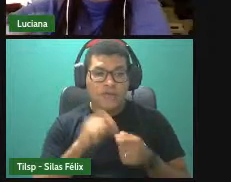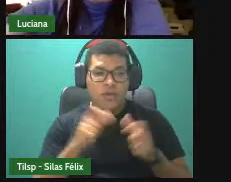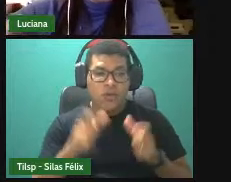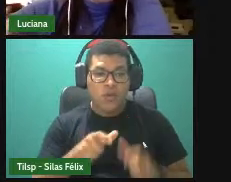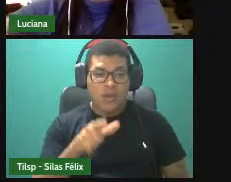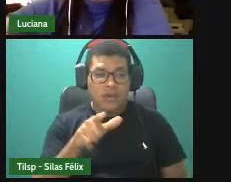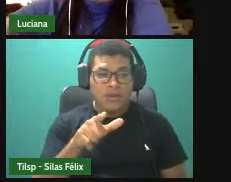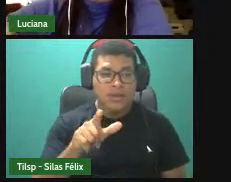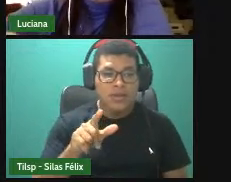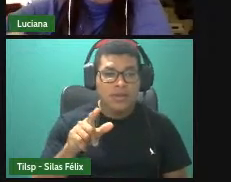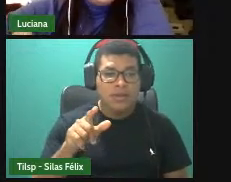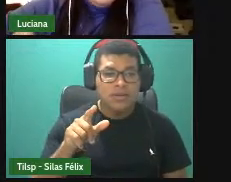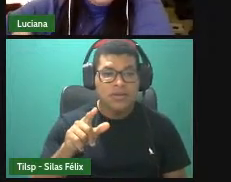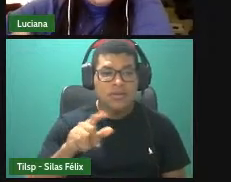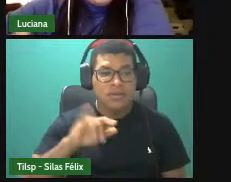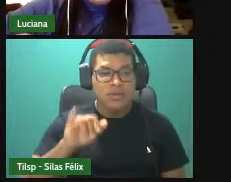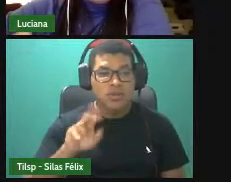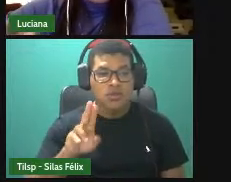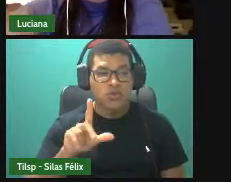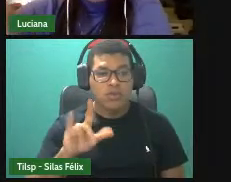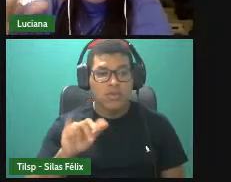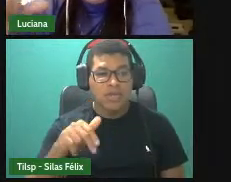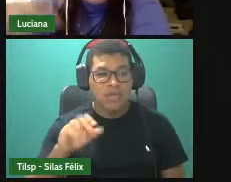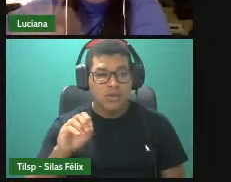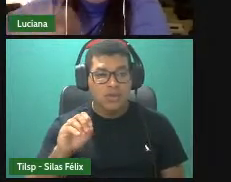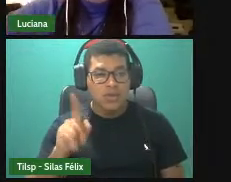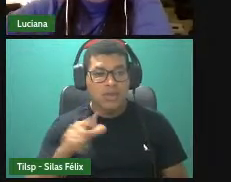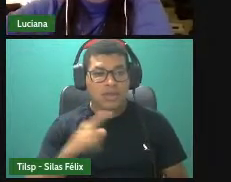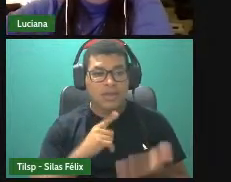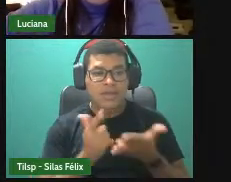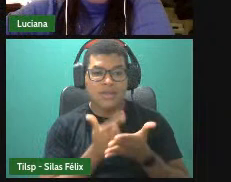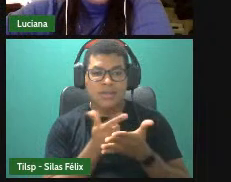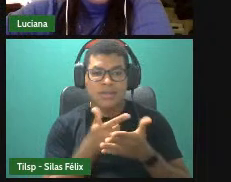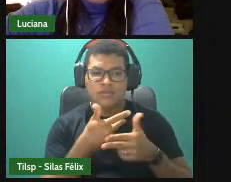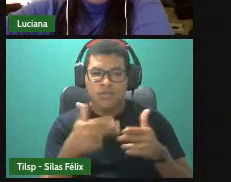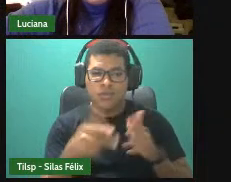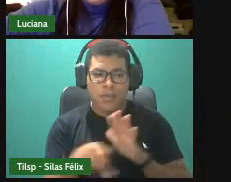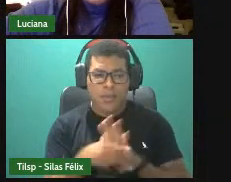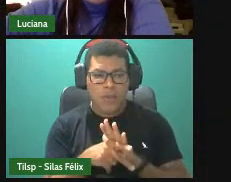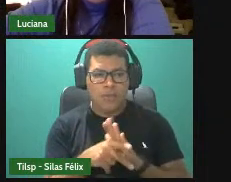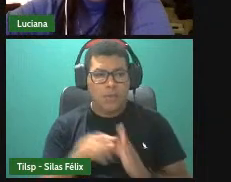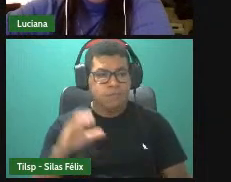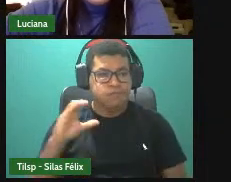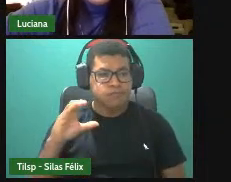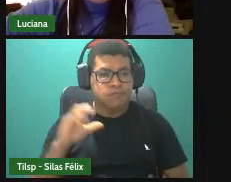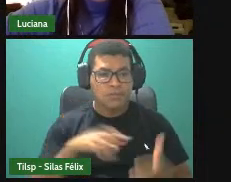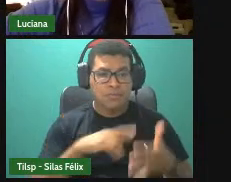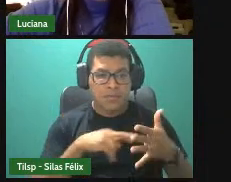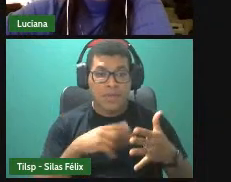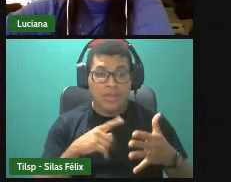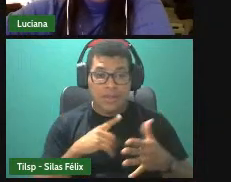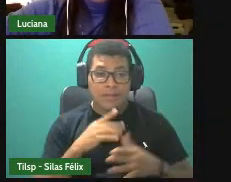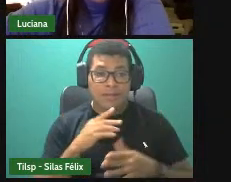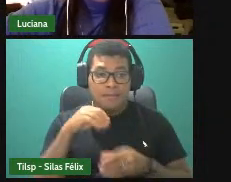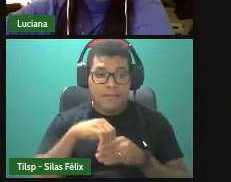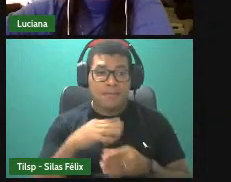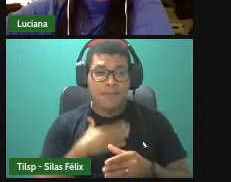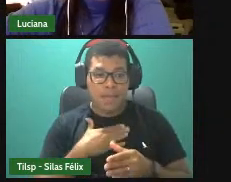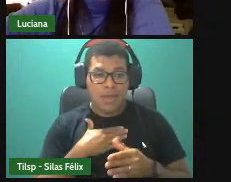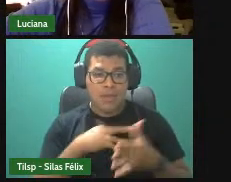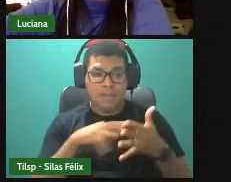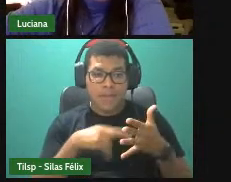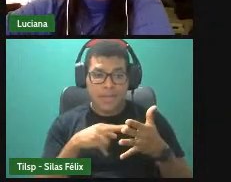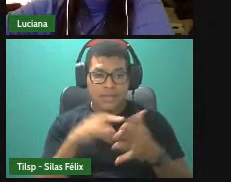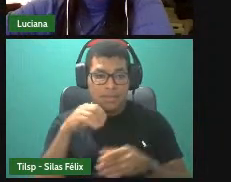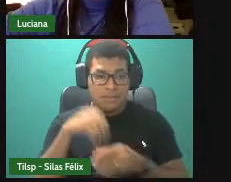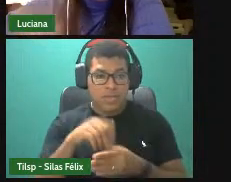Giuliani, ele tem um manual de perícia, assim, um livro grosso. Até tem uma perícia minha publicada no